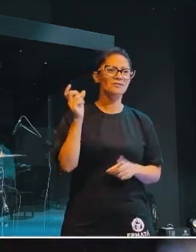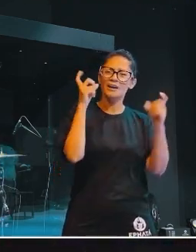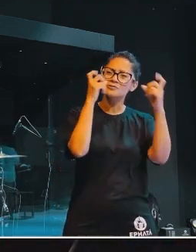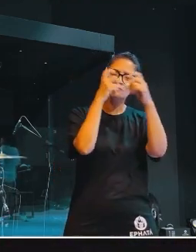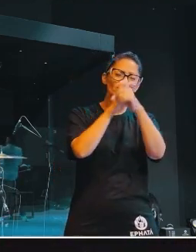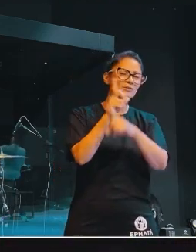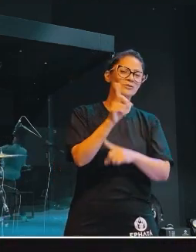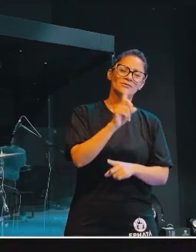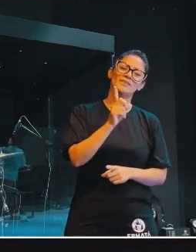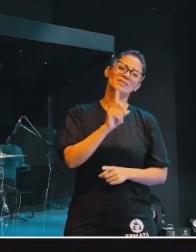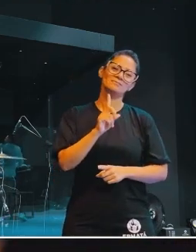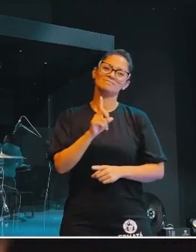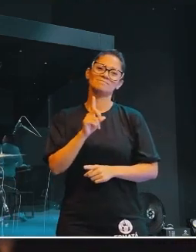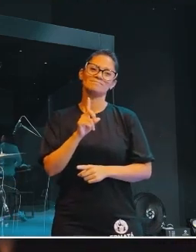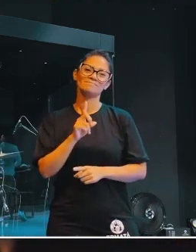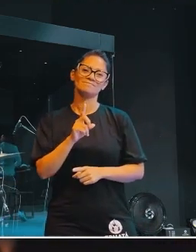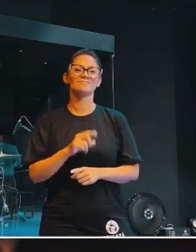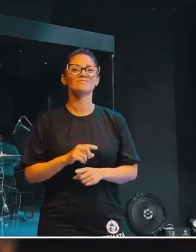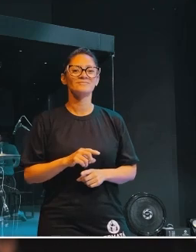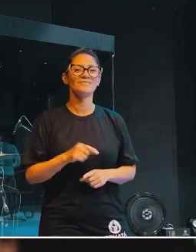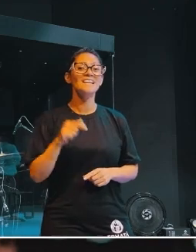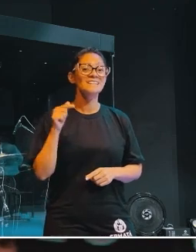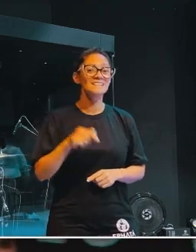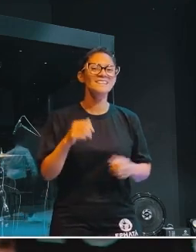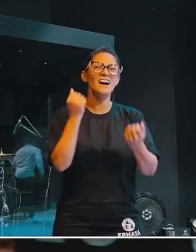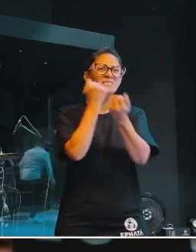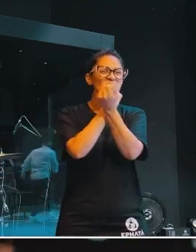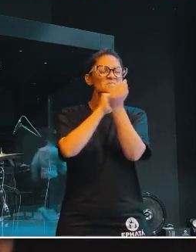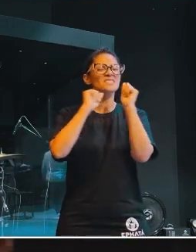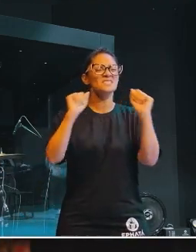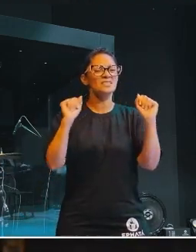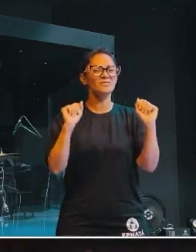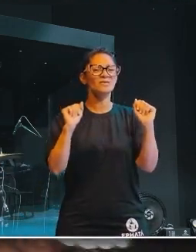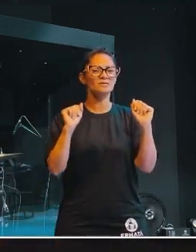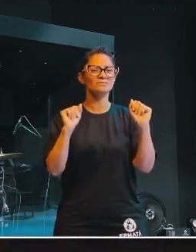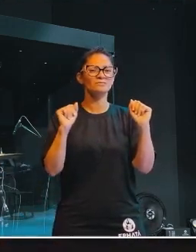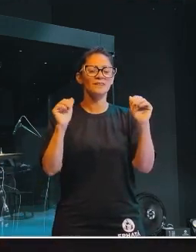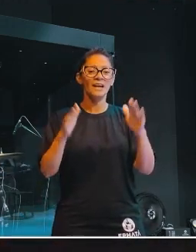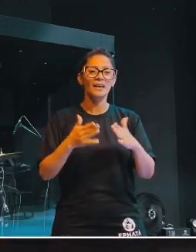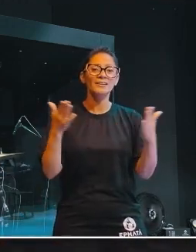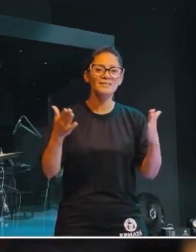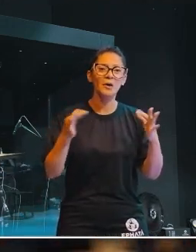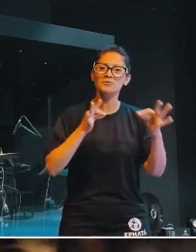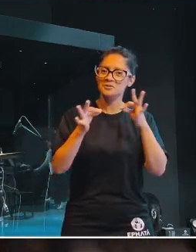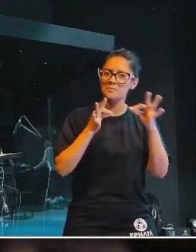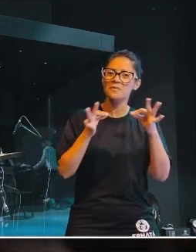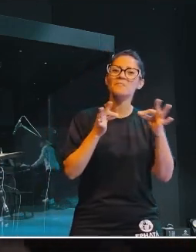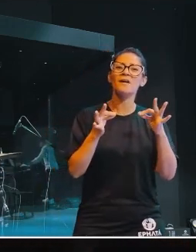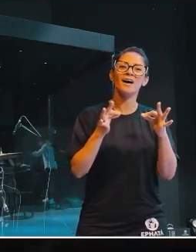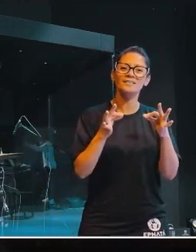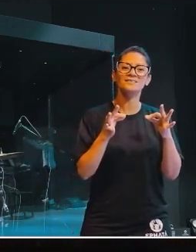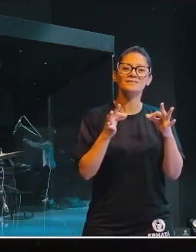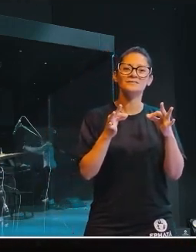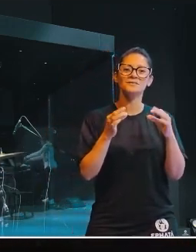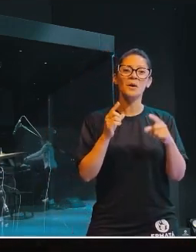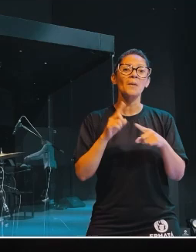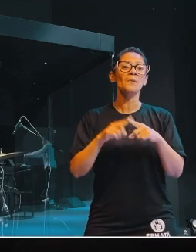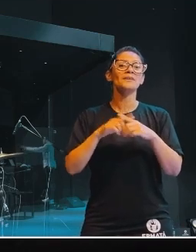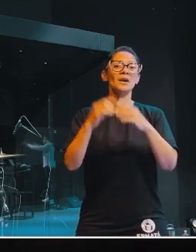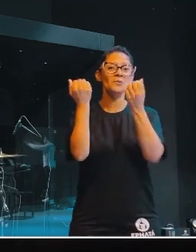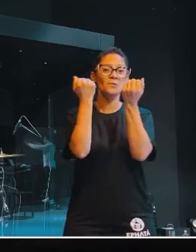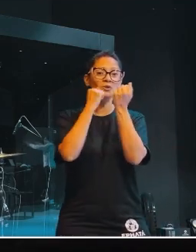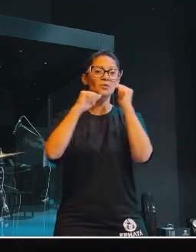Deus. Pastor, está impossível. Então se prepare, porque quando o impossível